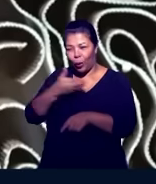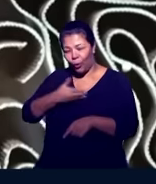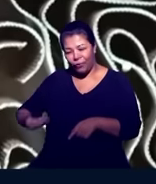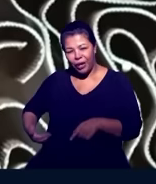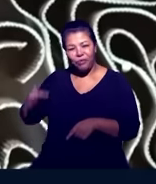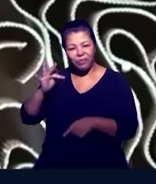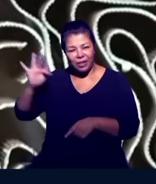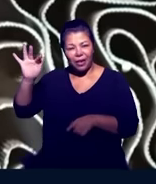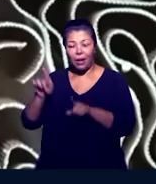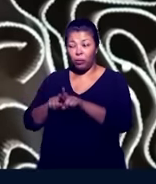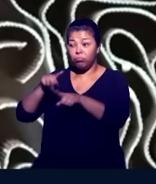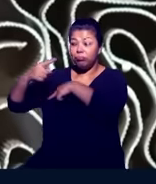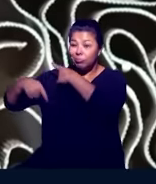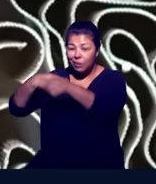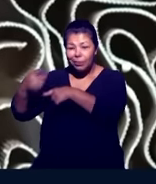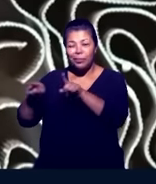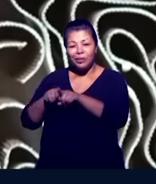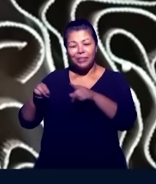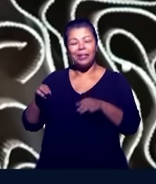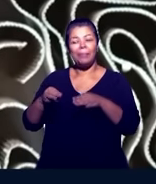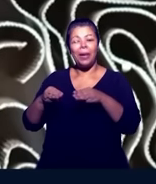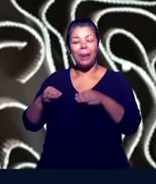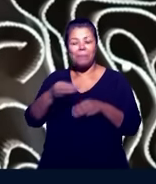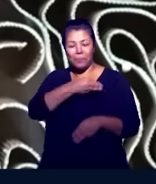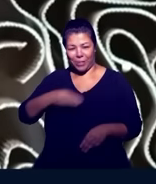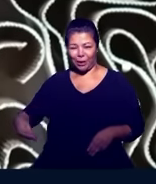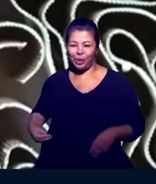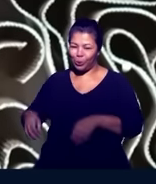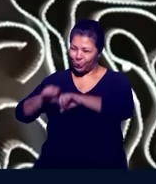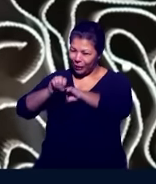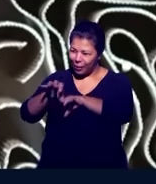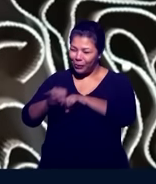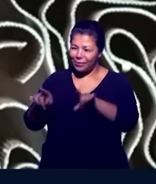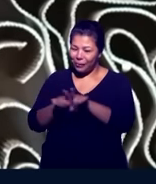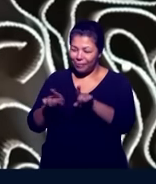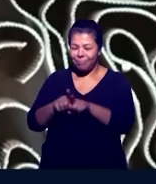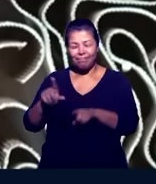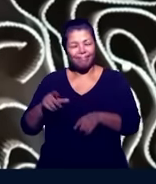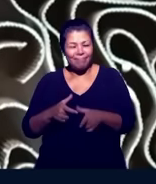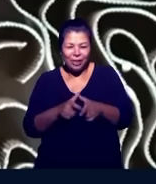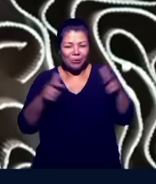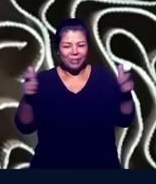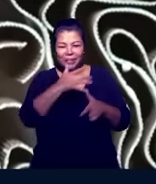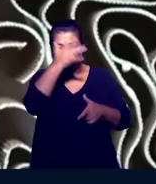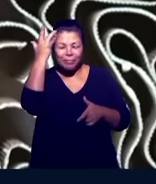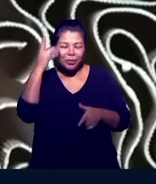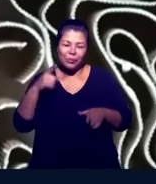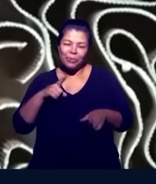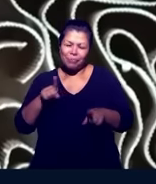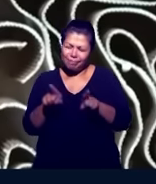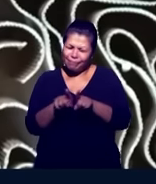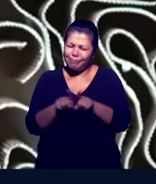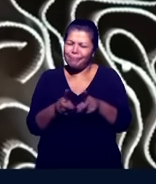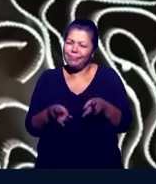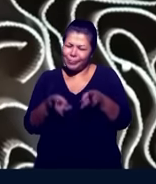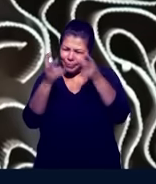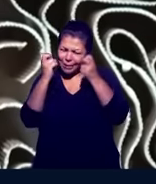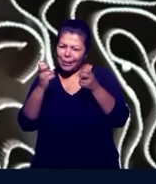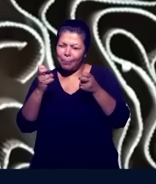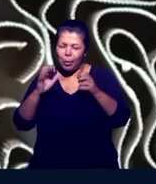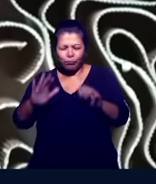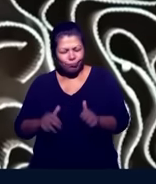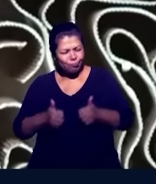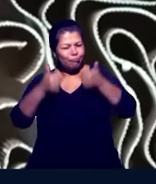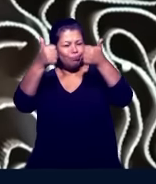Ministro da Educação tem uma coisa que é muito clara para quem conhece Brasília dos últimos 20 2 anos que teve uma melhora muito grande